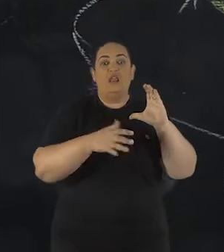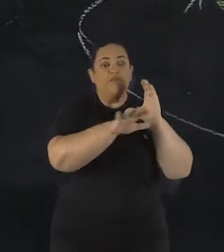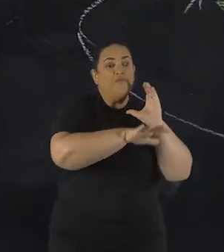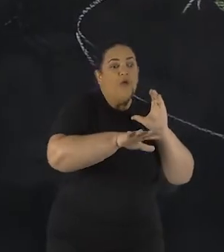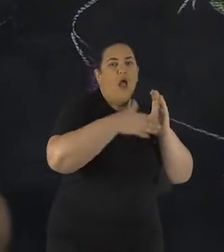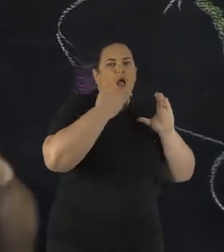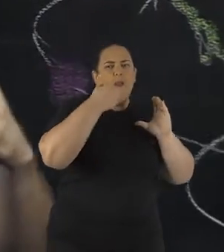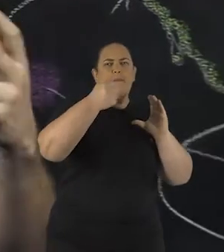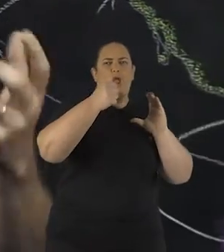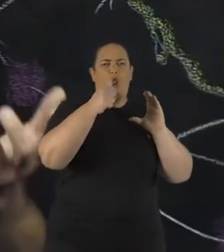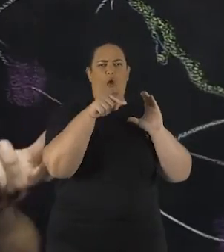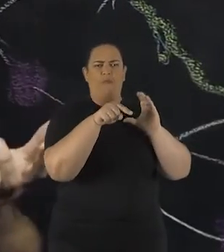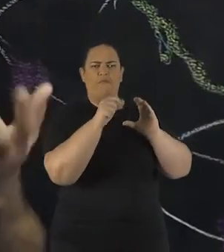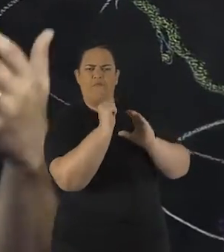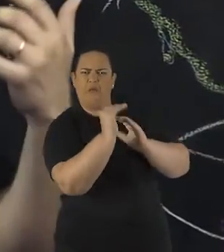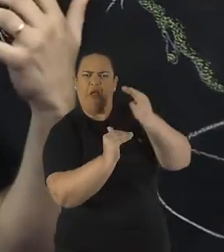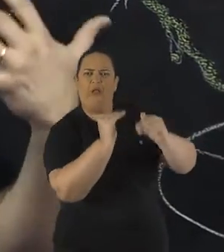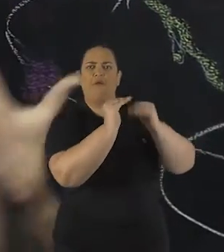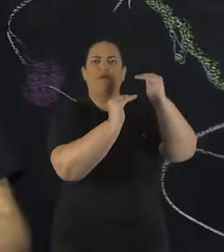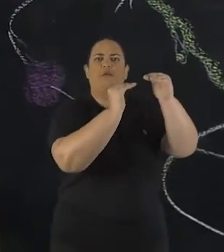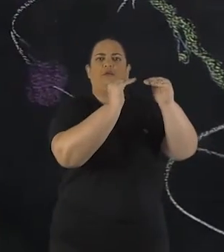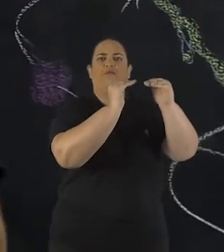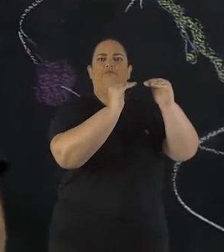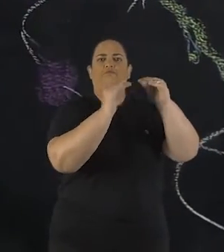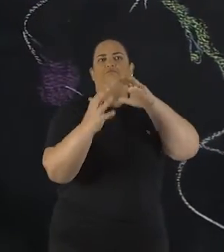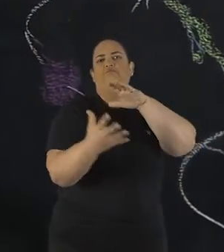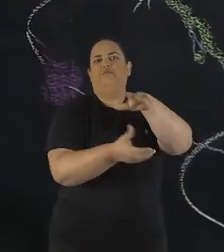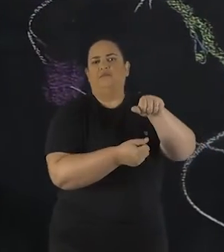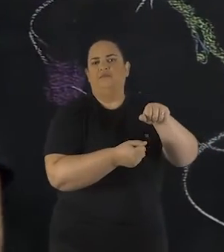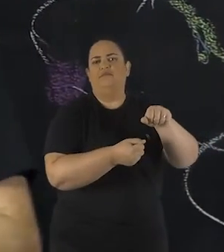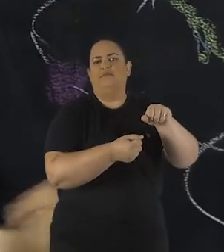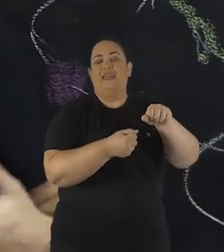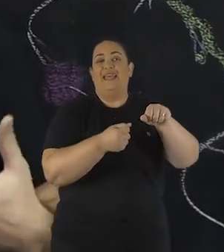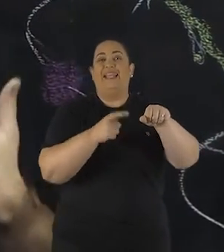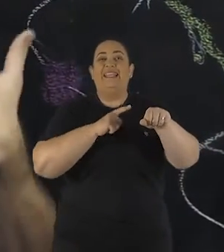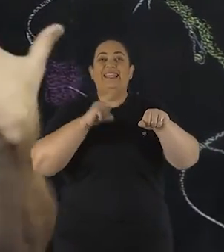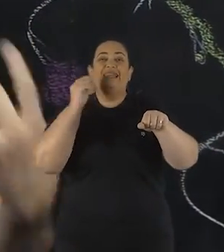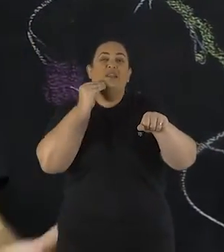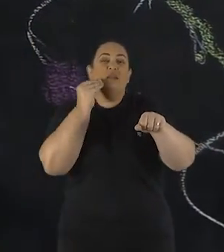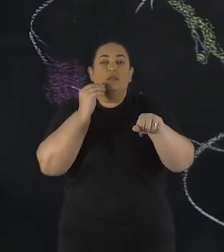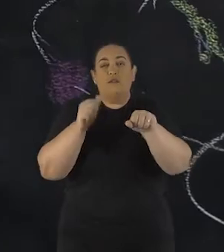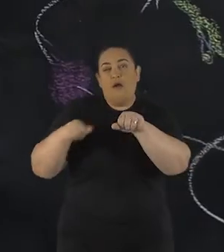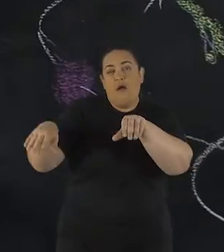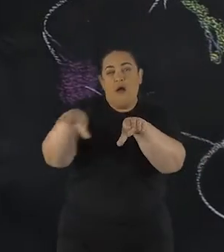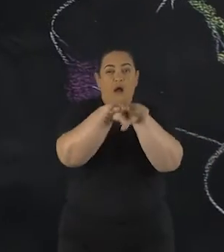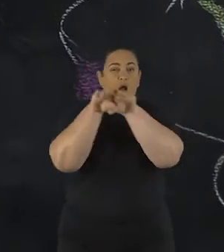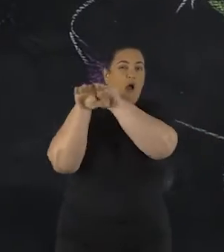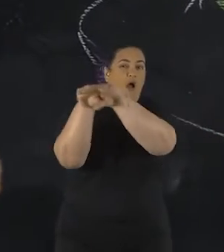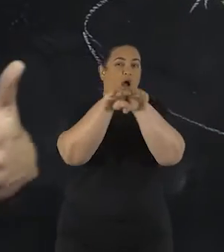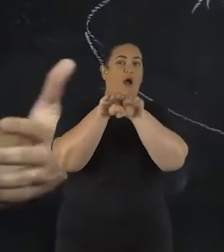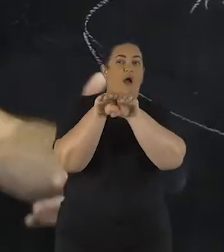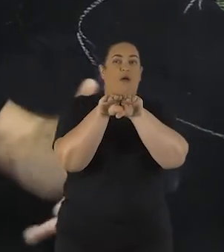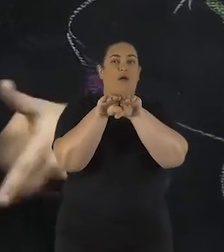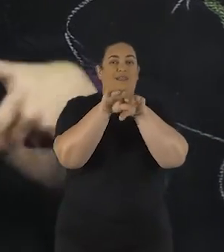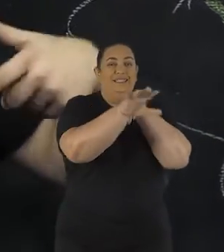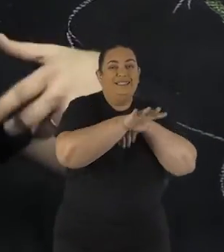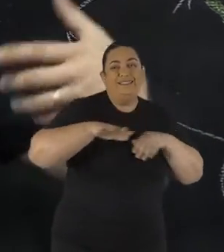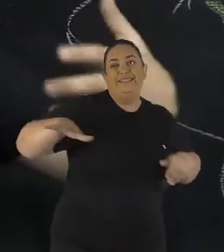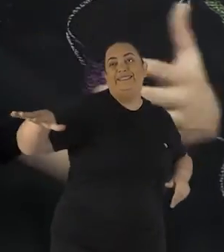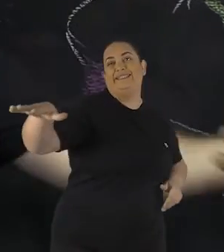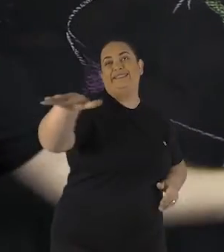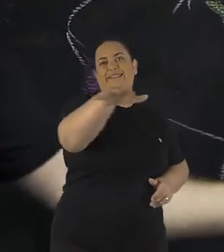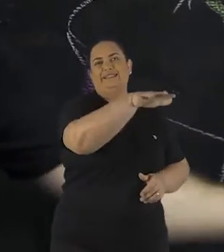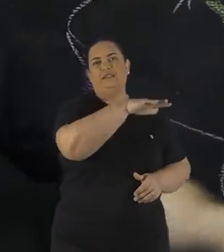no desenvolvimento das características do mundo, numa uniformização de todo o